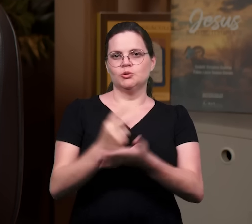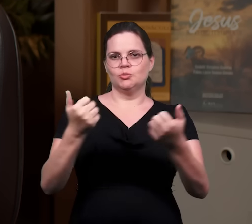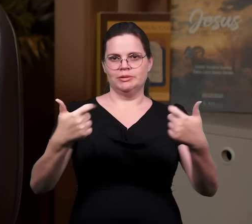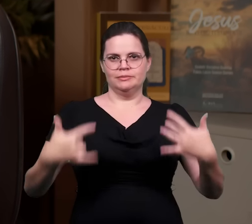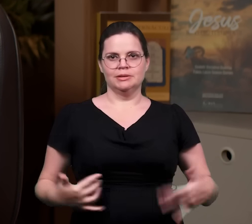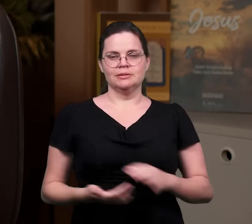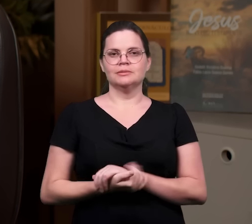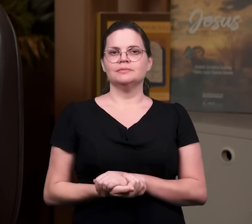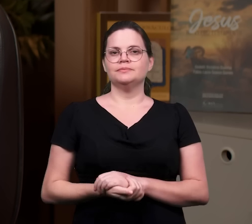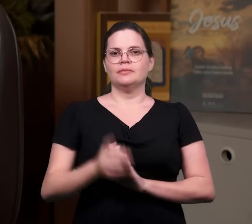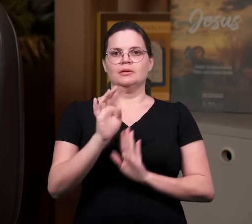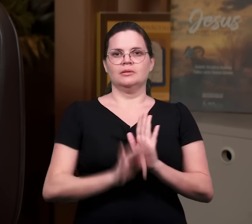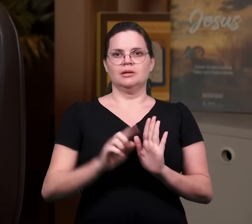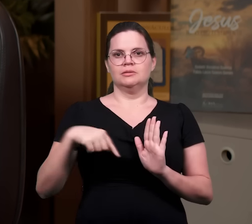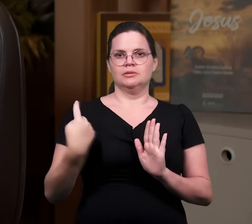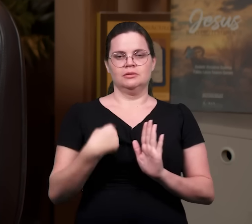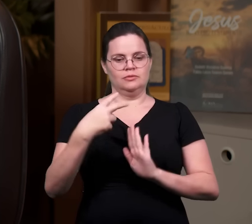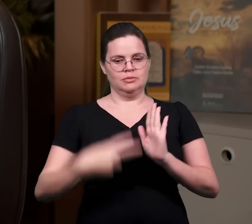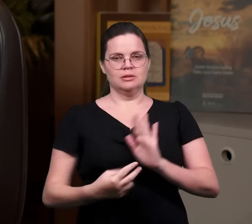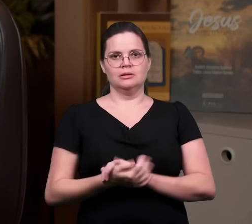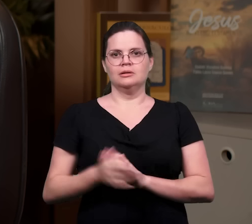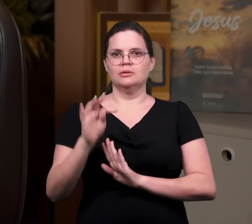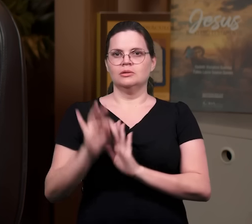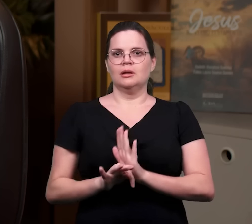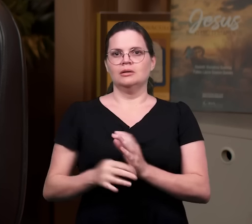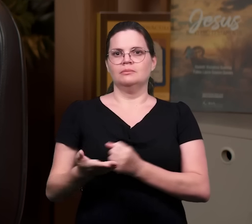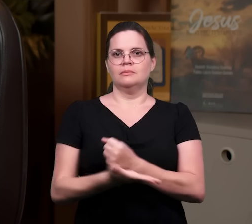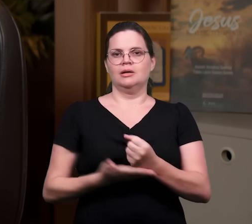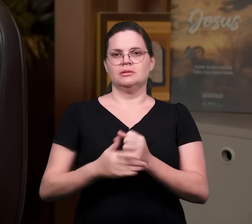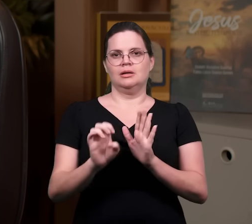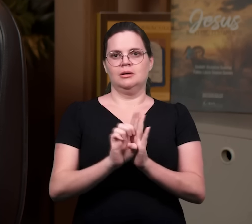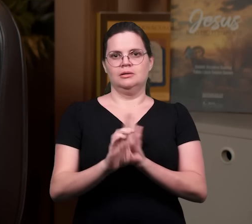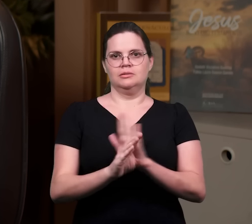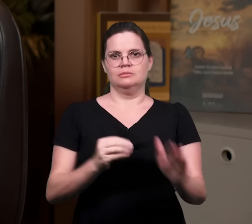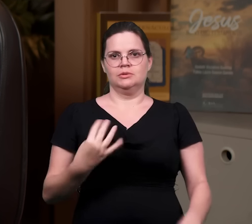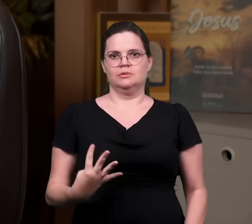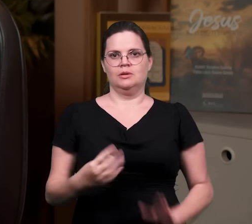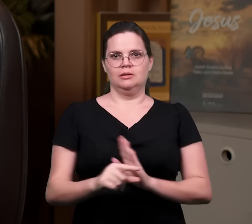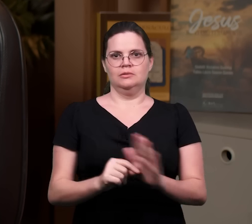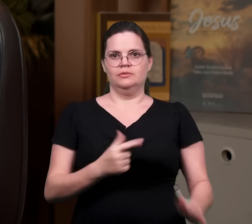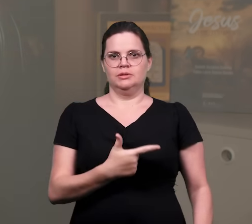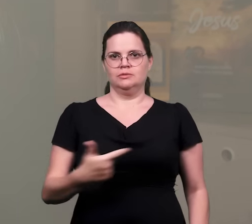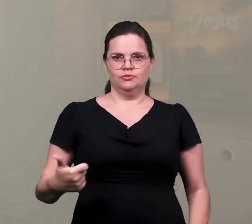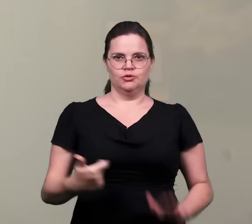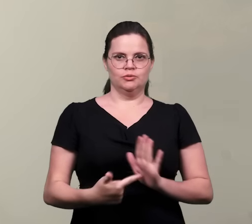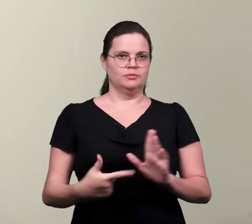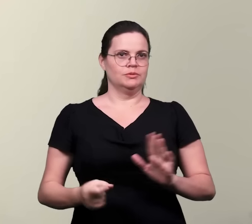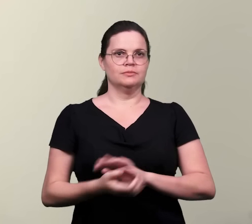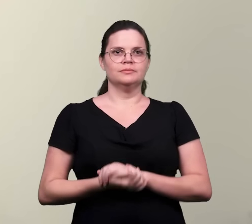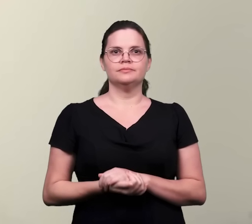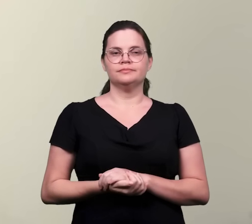este assunto. O texto que nós vamos usar hoje, o texto base, está em Êxodo capítulo 4, no verso 21, que diz